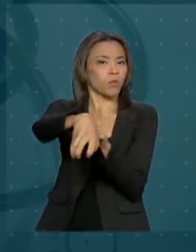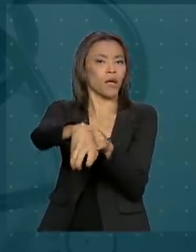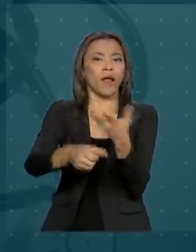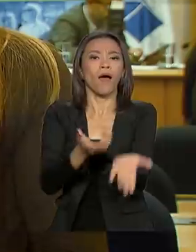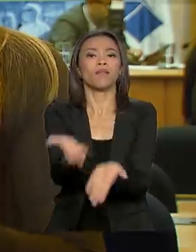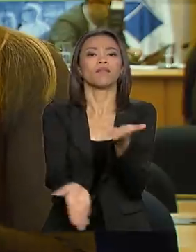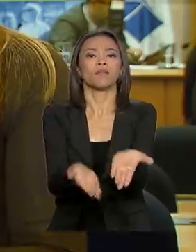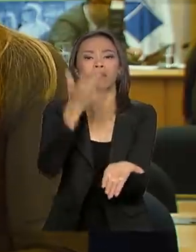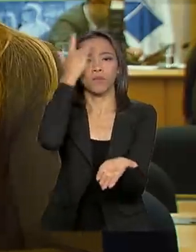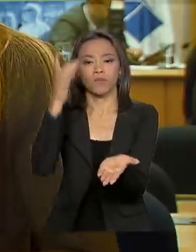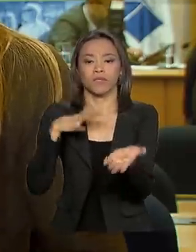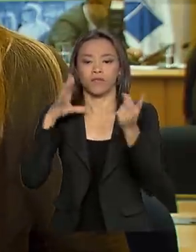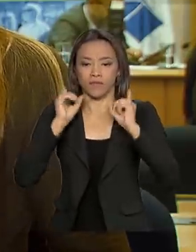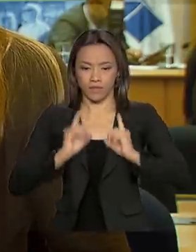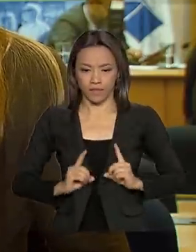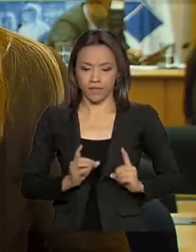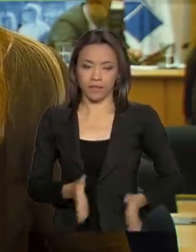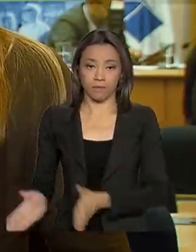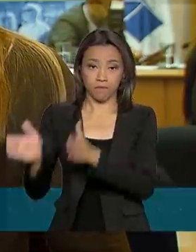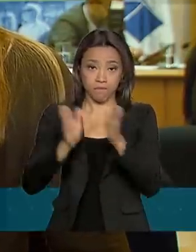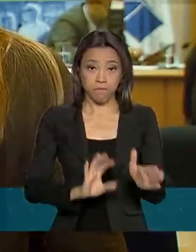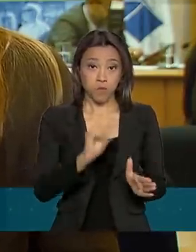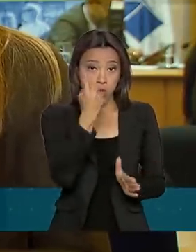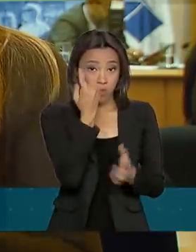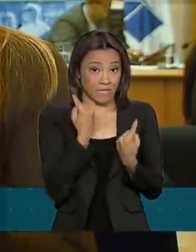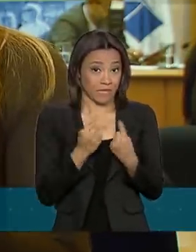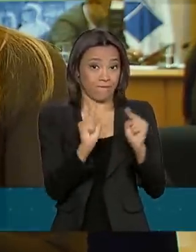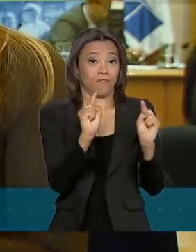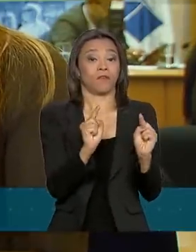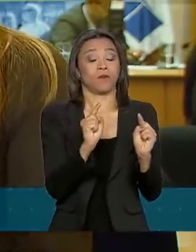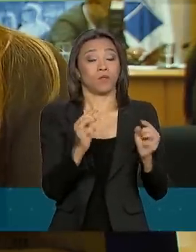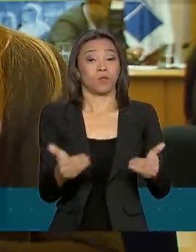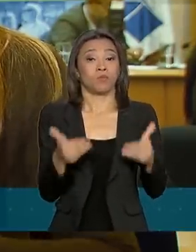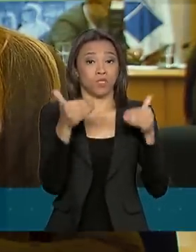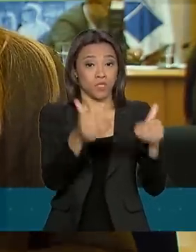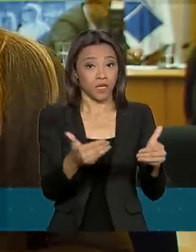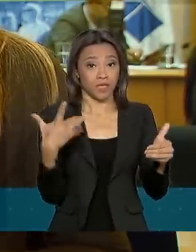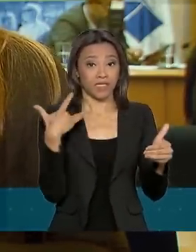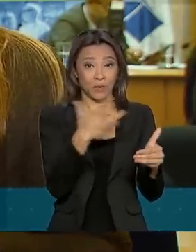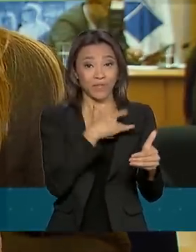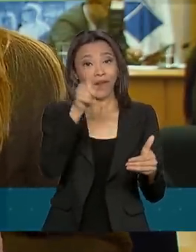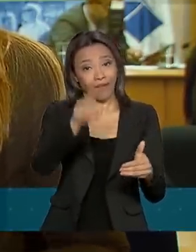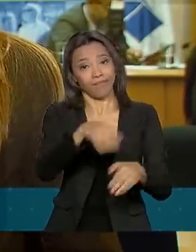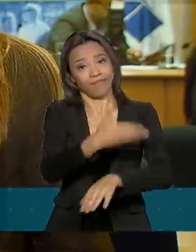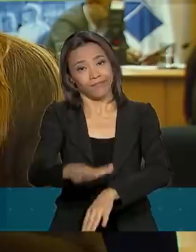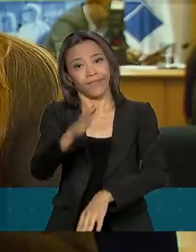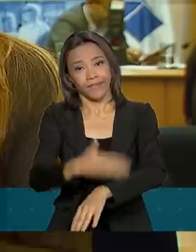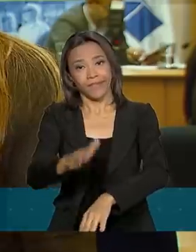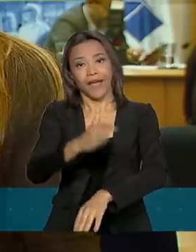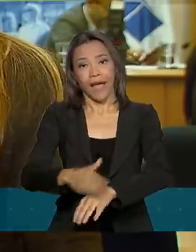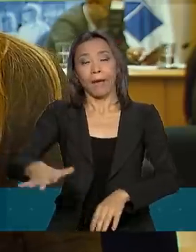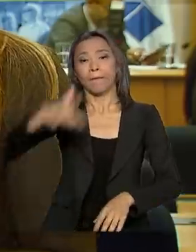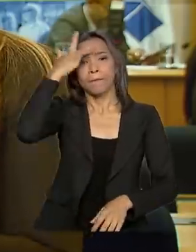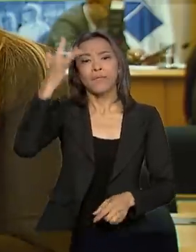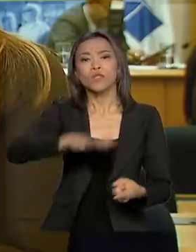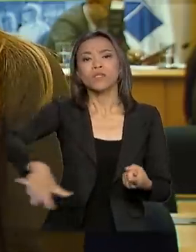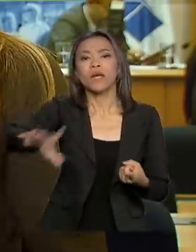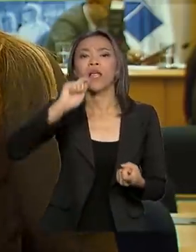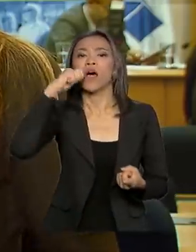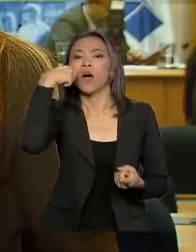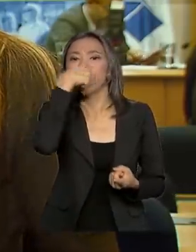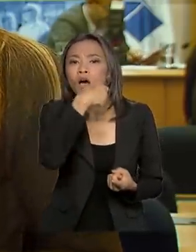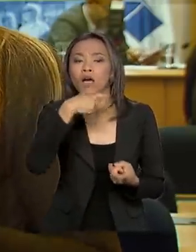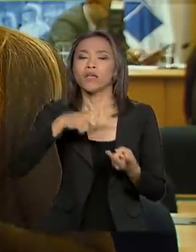deficiência. Um dos desafios do Ministério da Saúde é capacitar profissionais nos setores de odontologia e